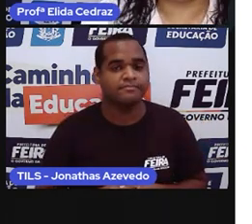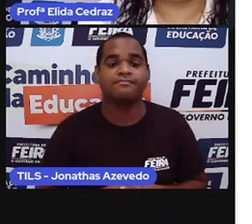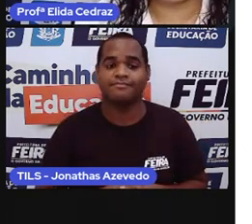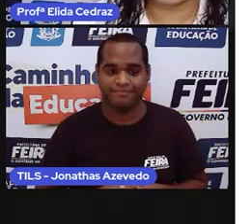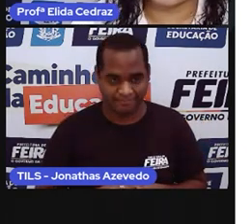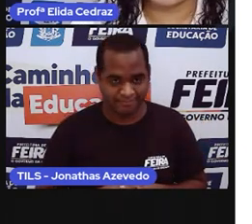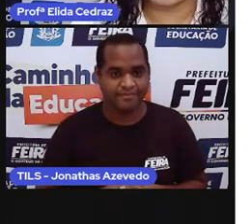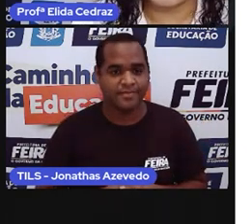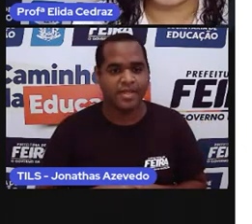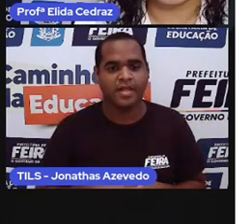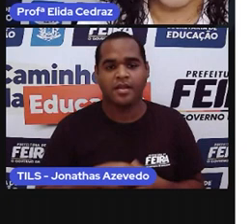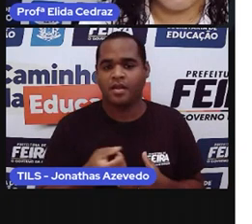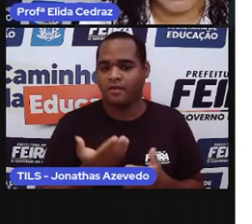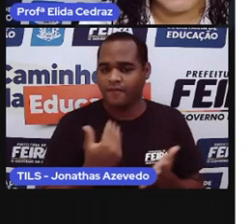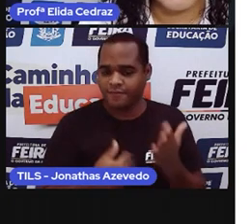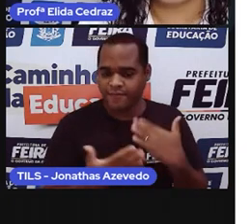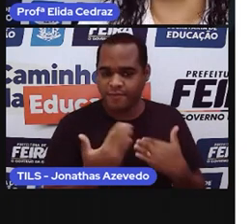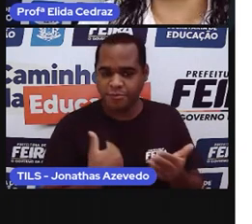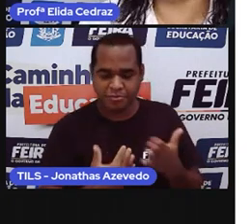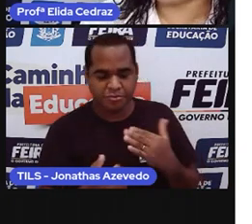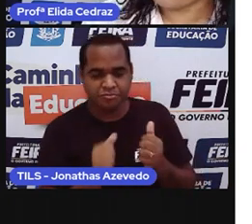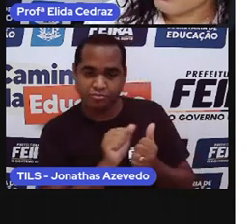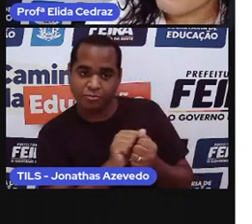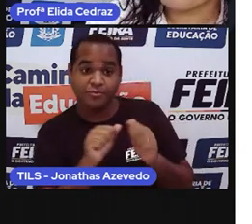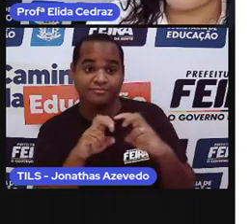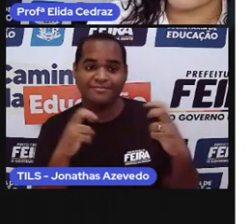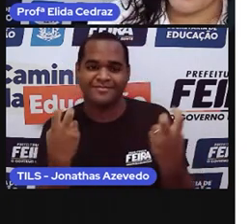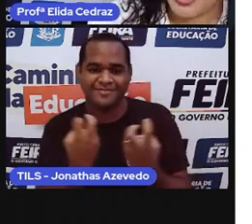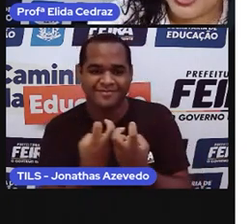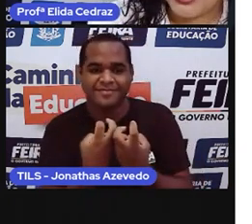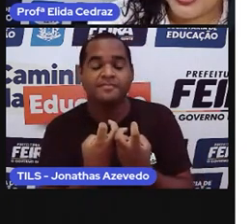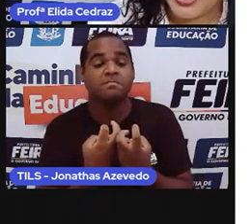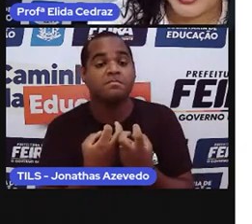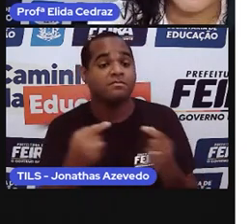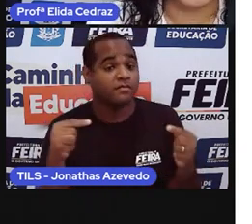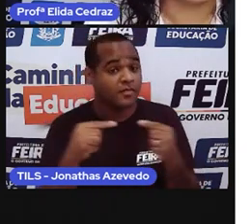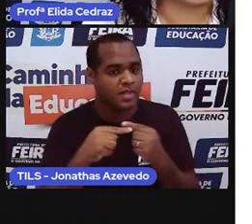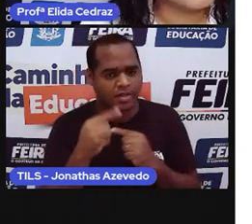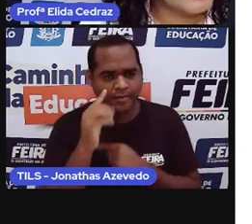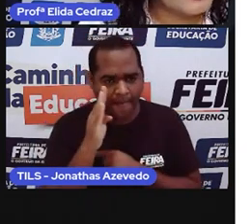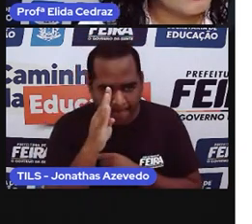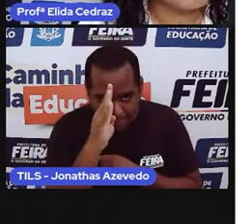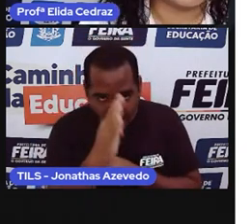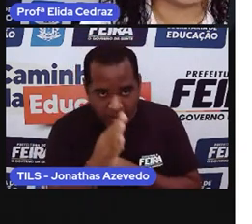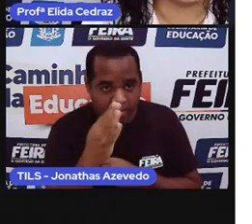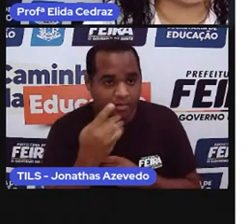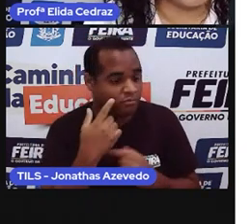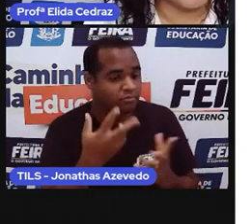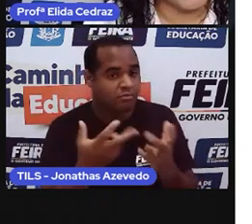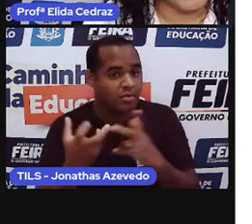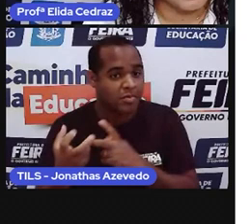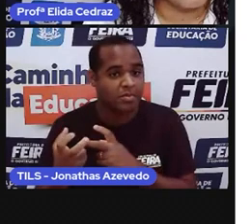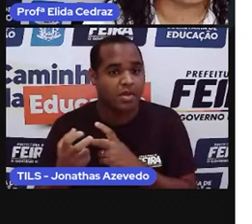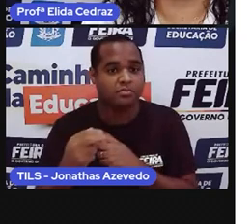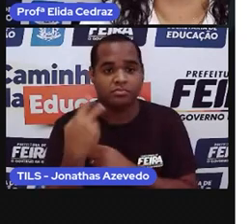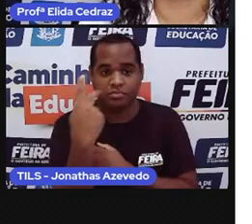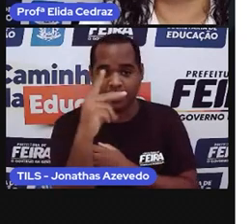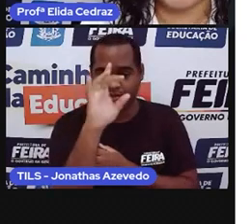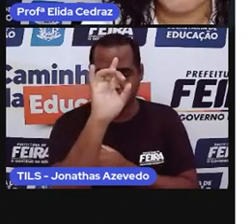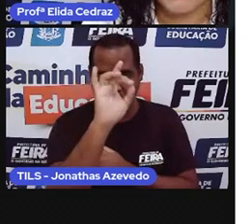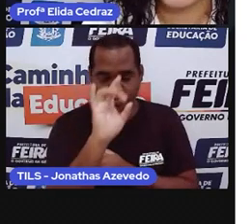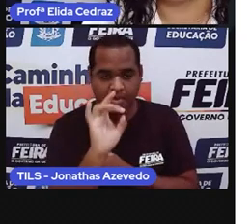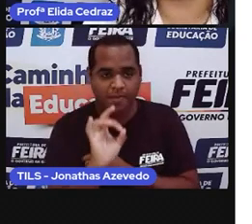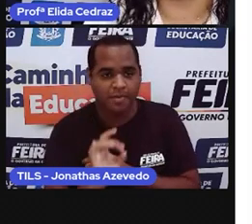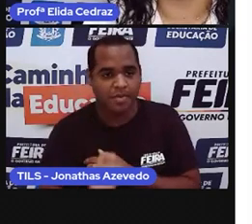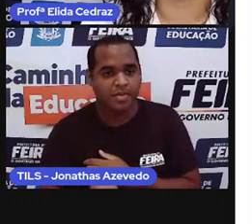Vamos juntos nessa roda. Viu como é fácil identificar cada verso de uma canção, de